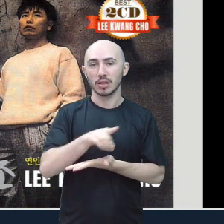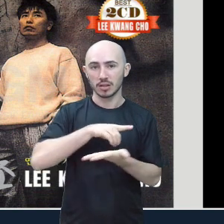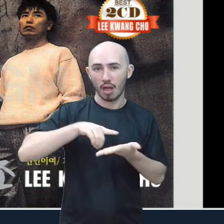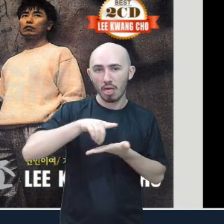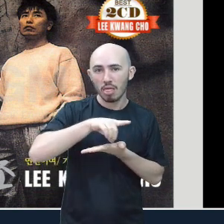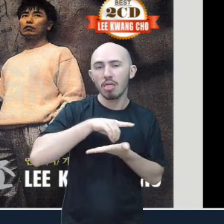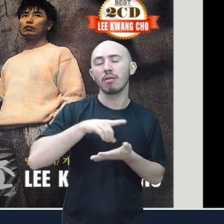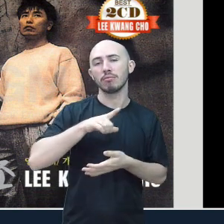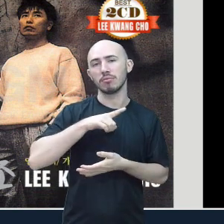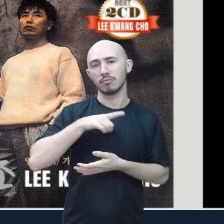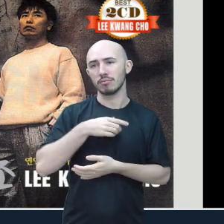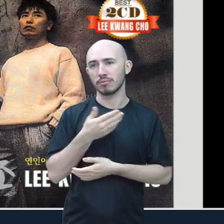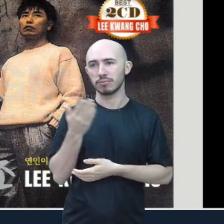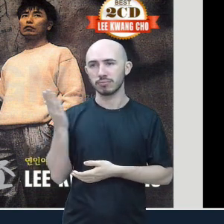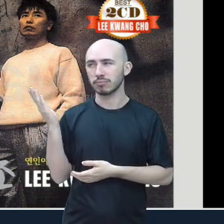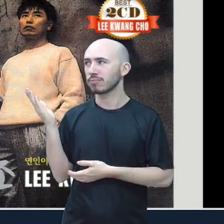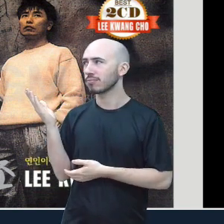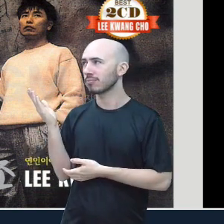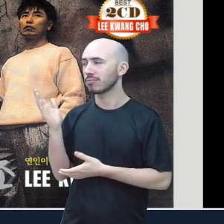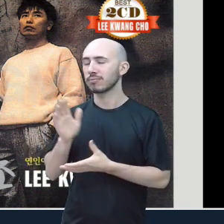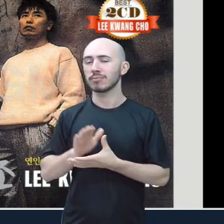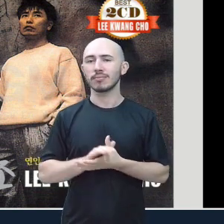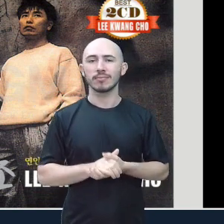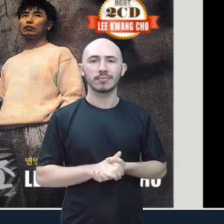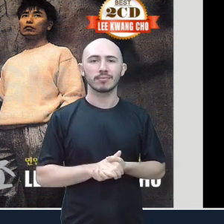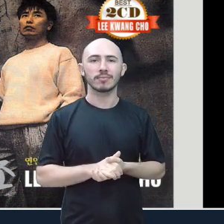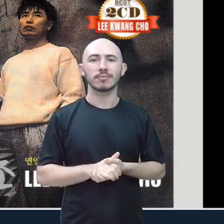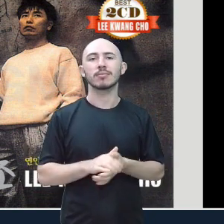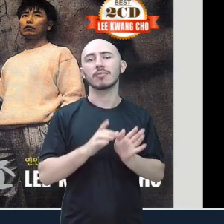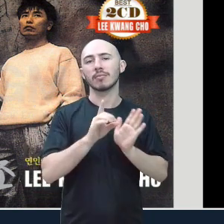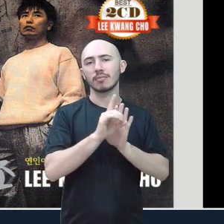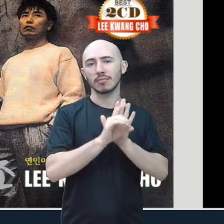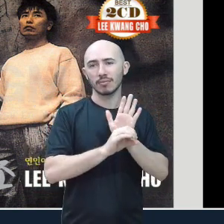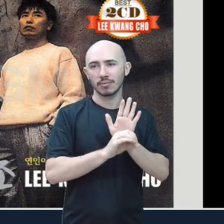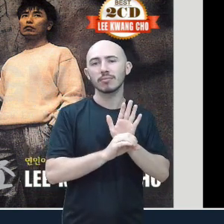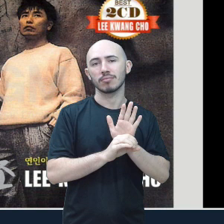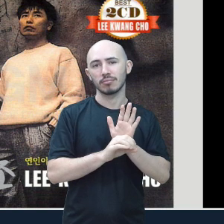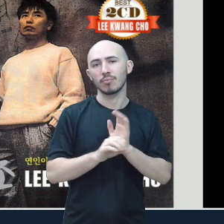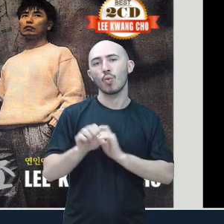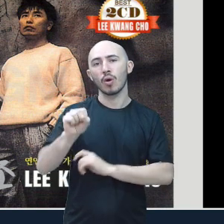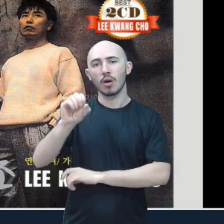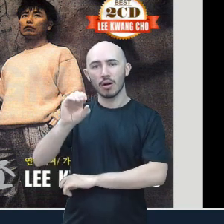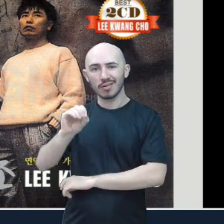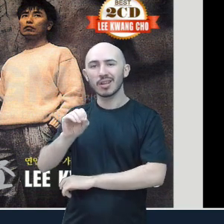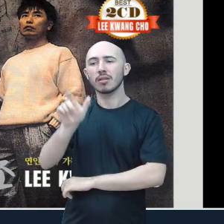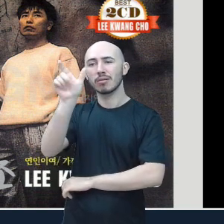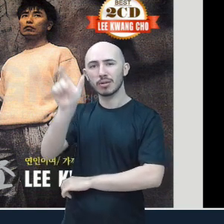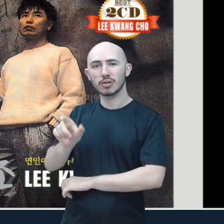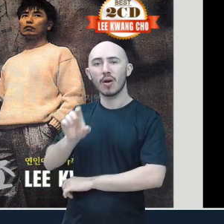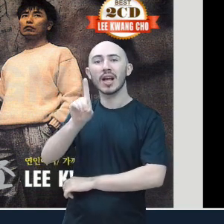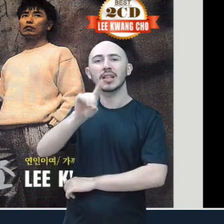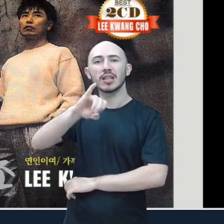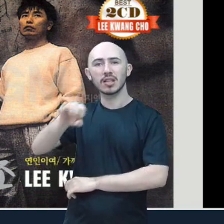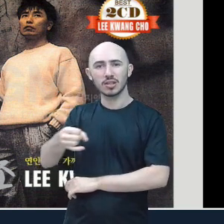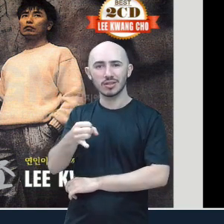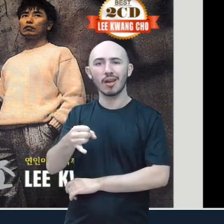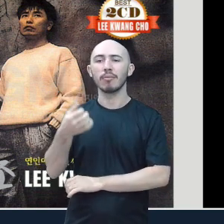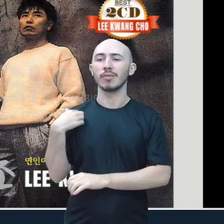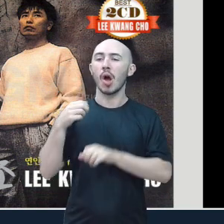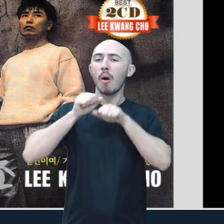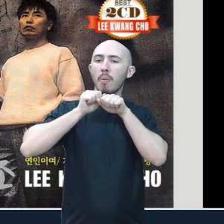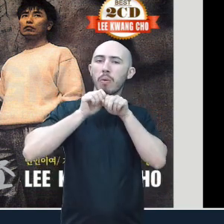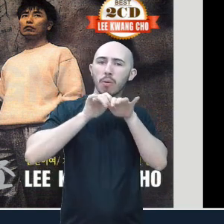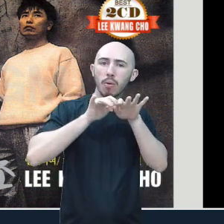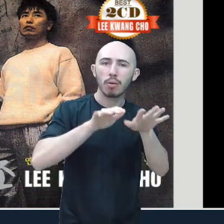a gente vai chegar lá. Como eu falei, na década de 80, os DJs começaram a se popularizar e também criaram um